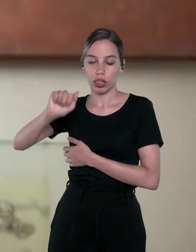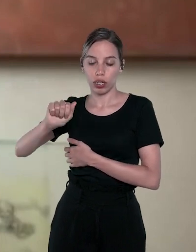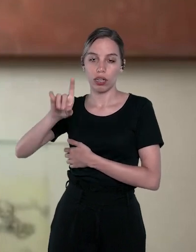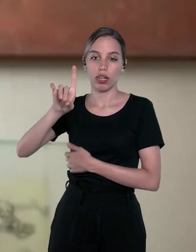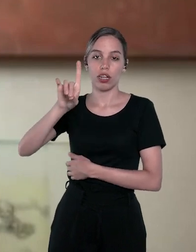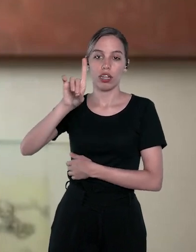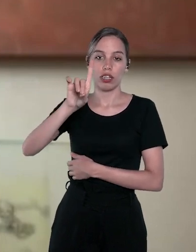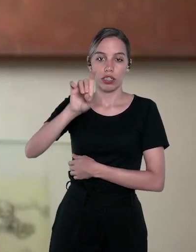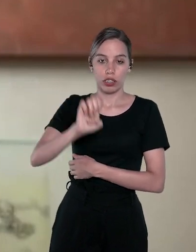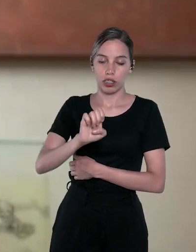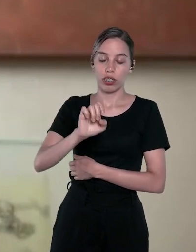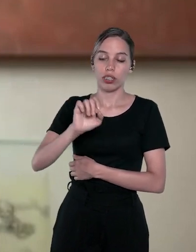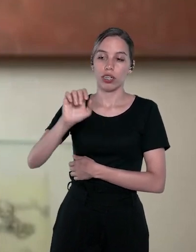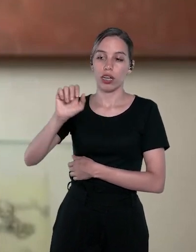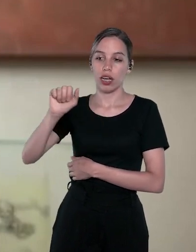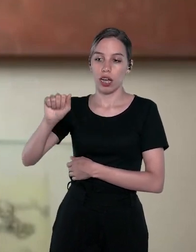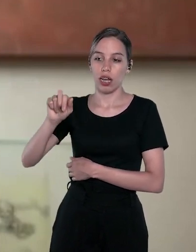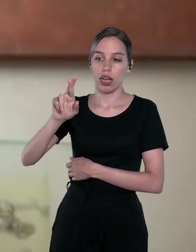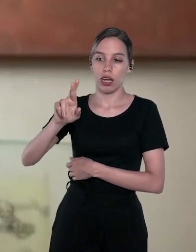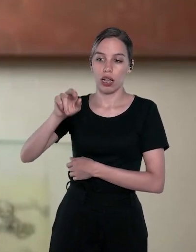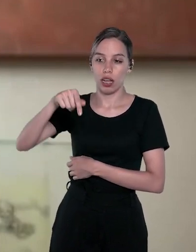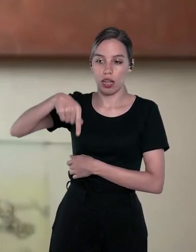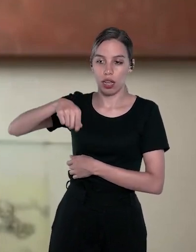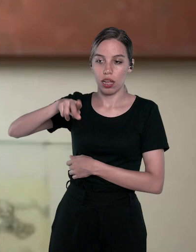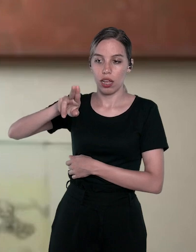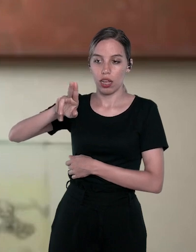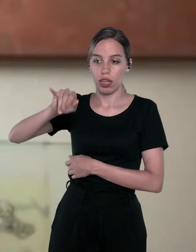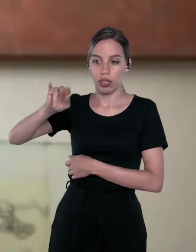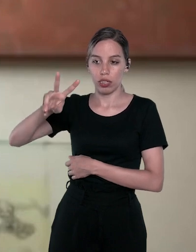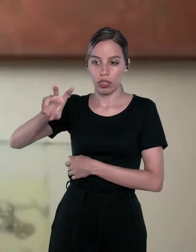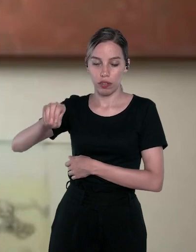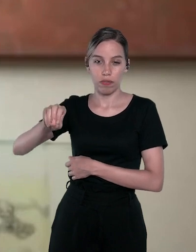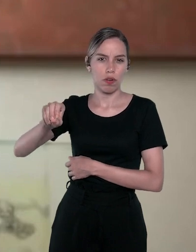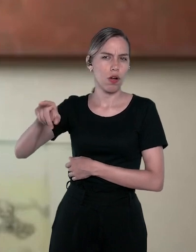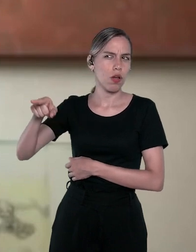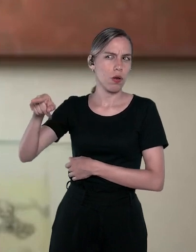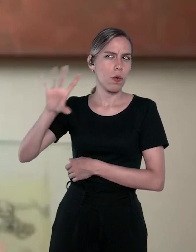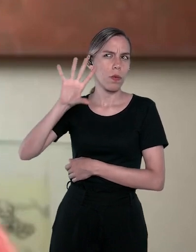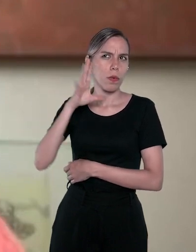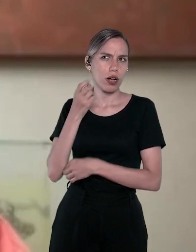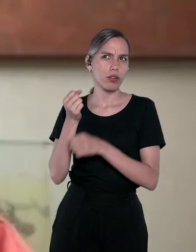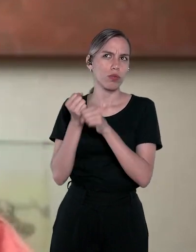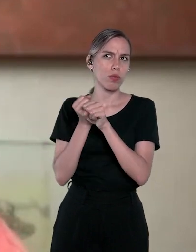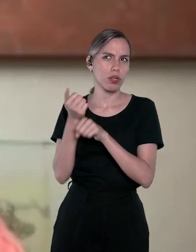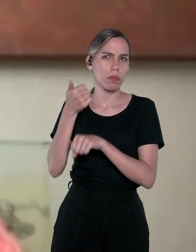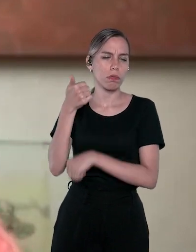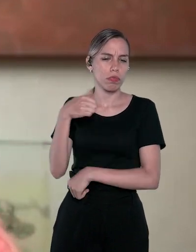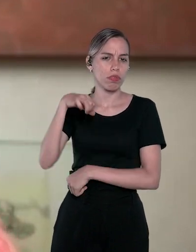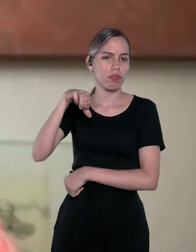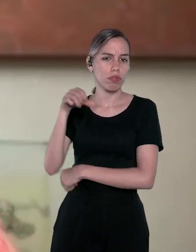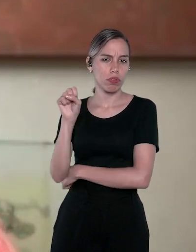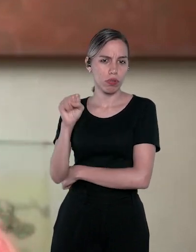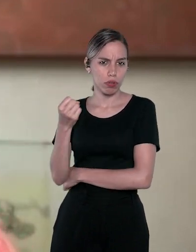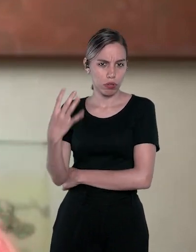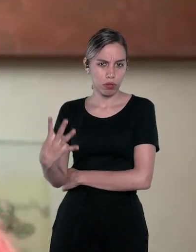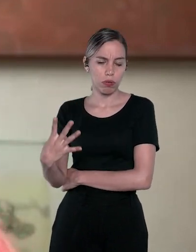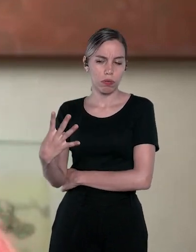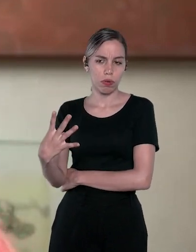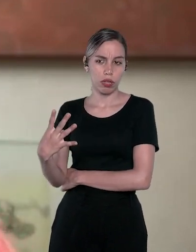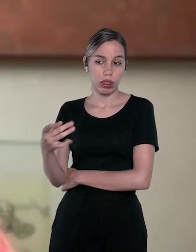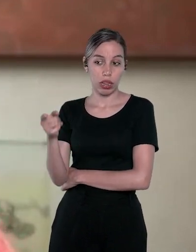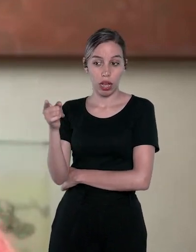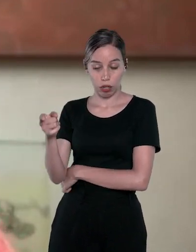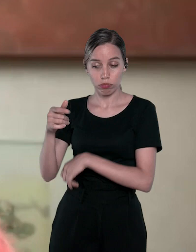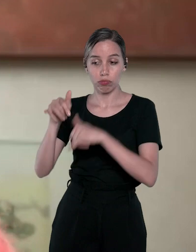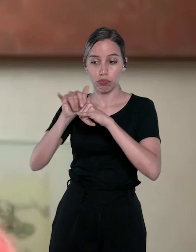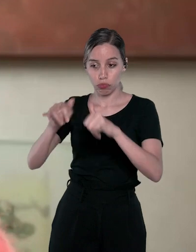Queima de Arquivo. Foi meu primeiro livro de, me parece, 84, se não me engano. E a partir daí eu publiquei outros livros